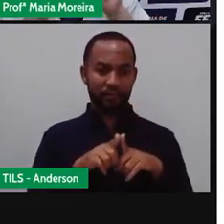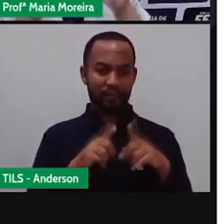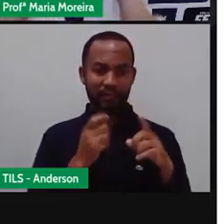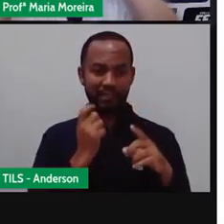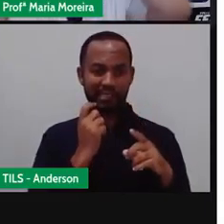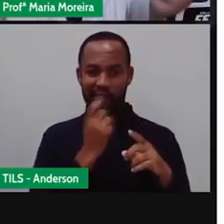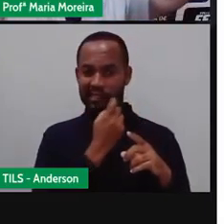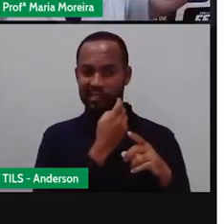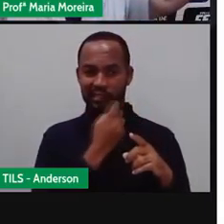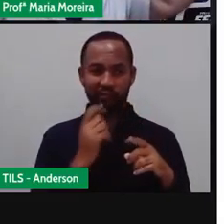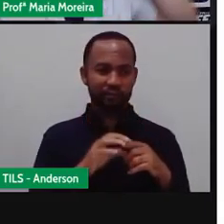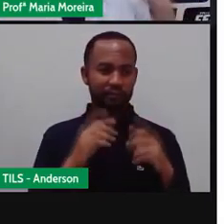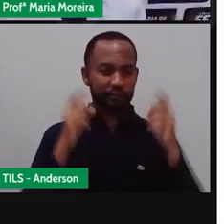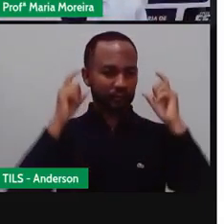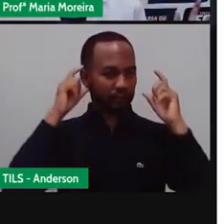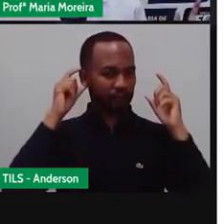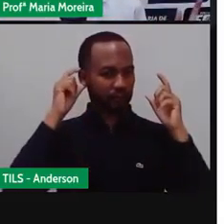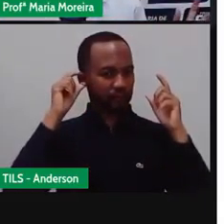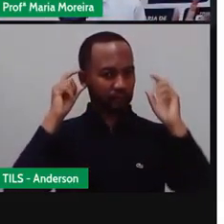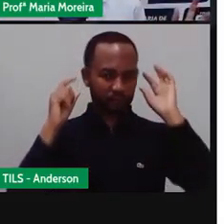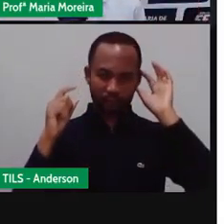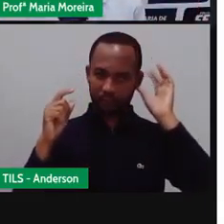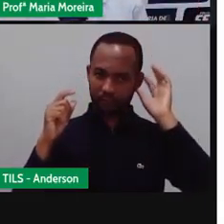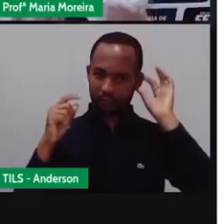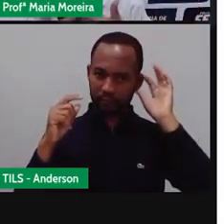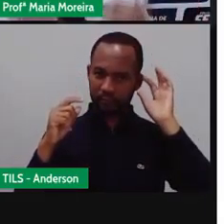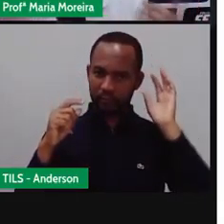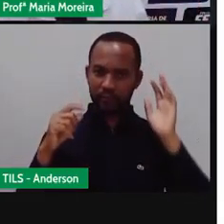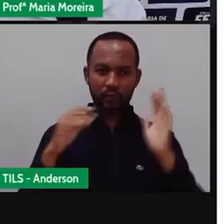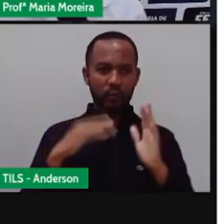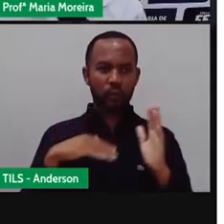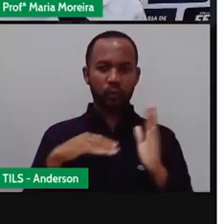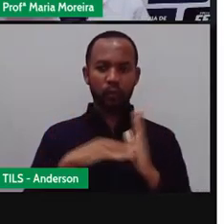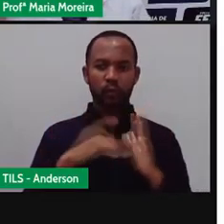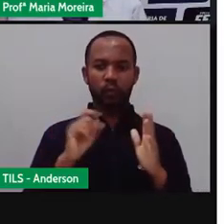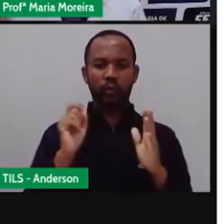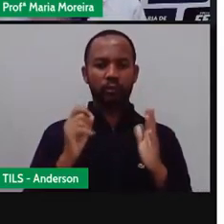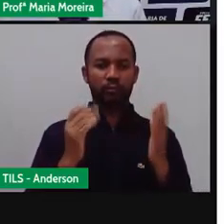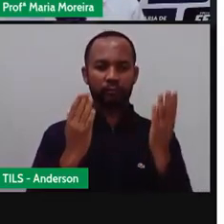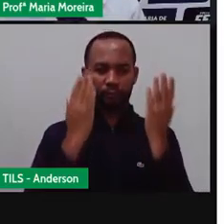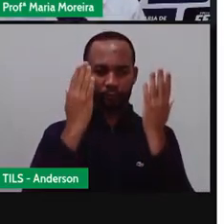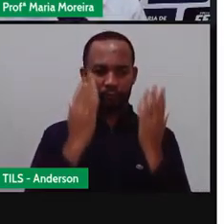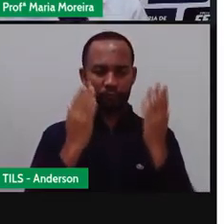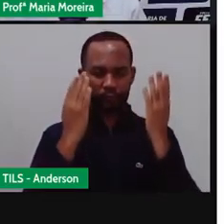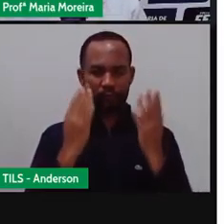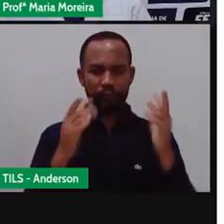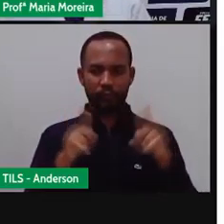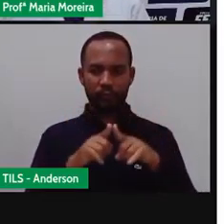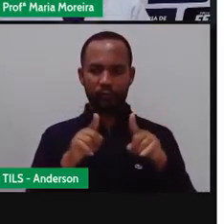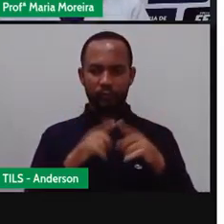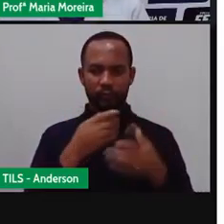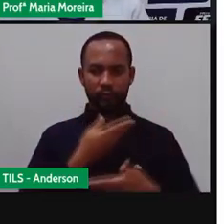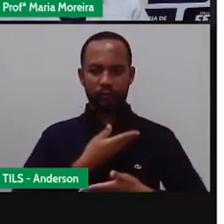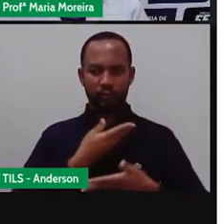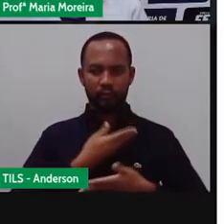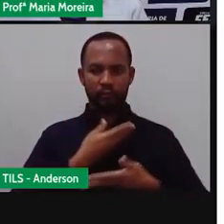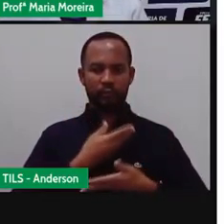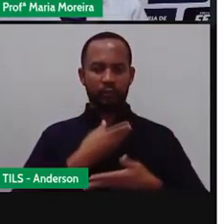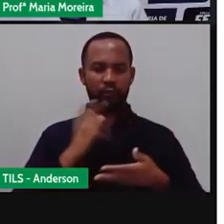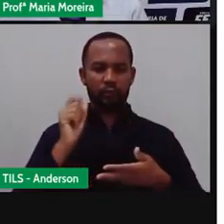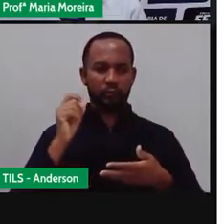do outro. Uma orelha de um lado, uma orelha do outro. Então, isso é simetria. Se eu for olhar o meu esqueleto, a quantidade